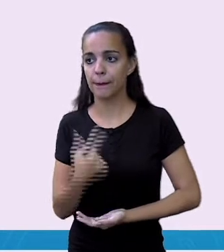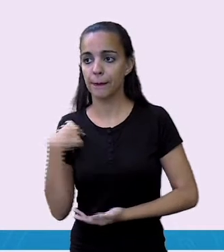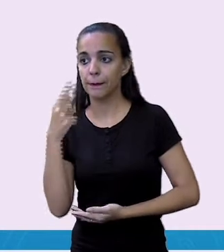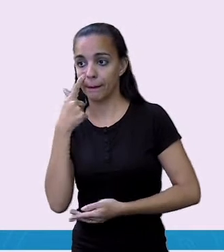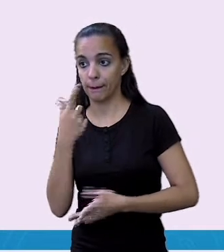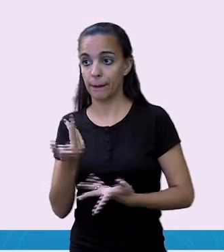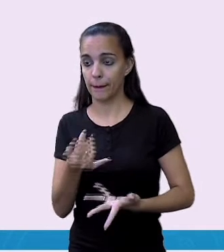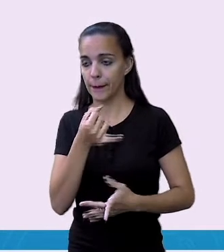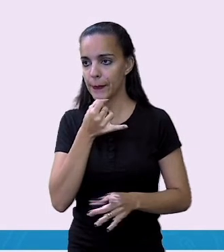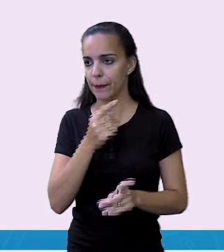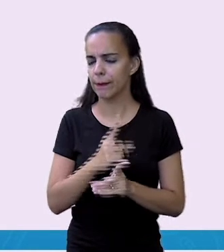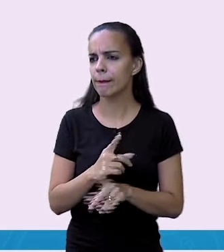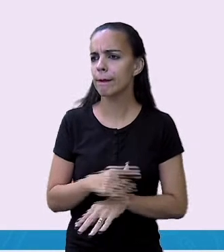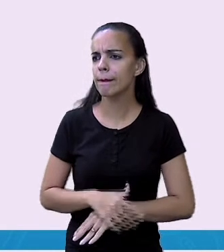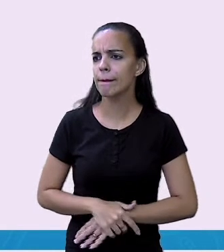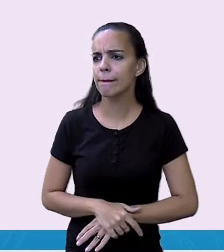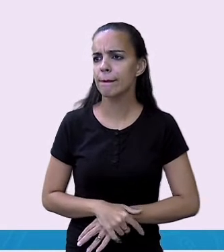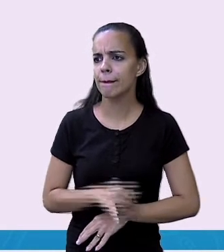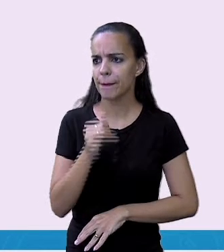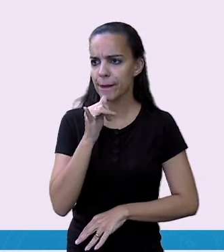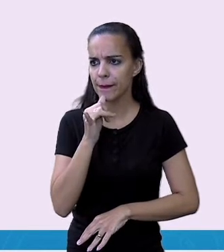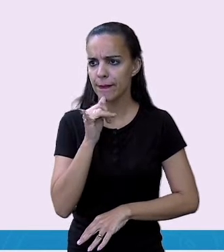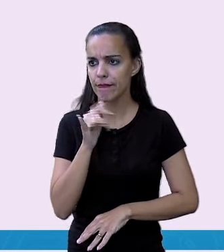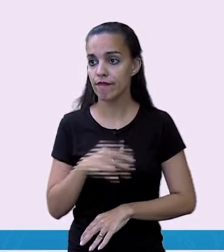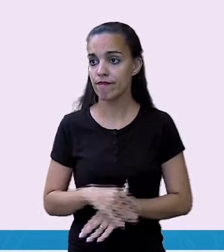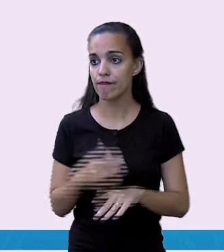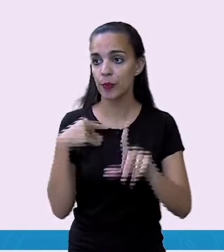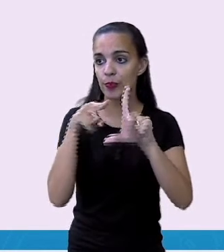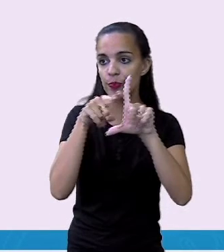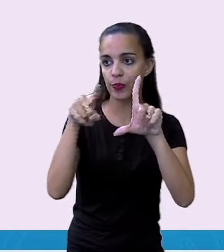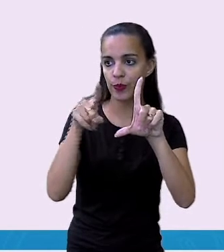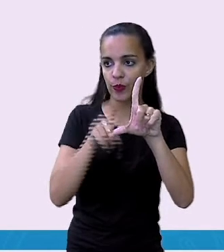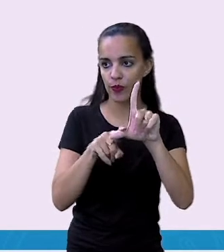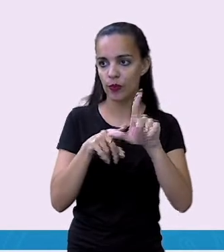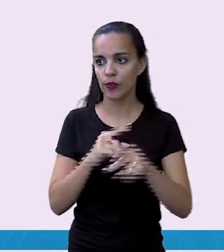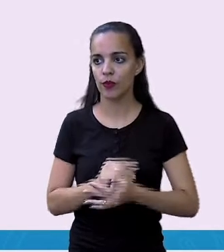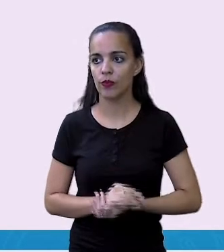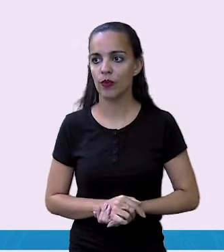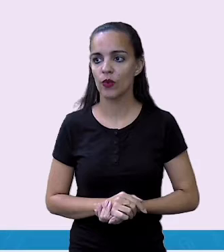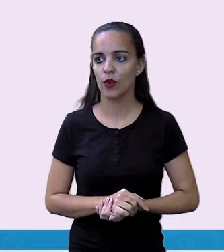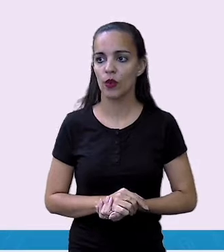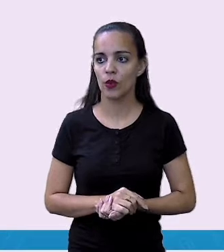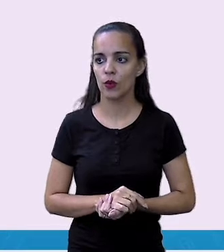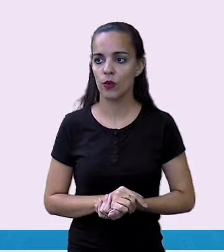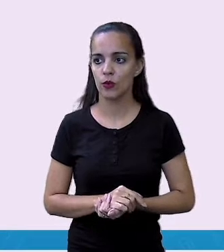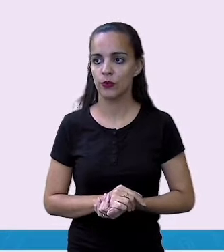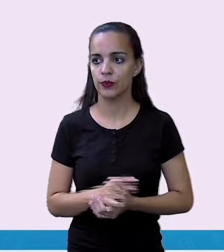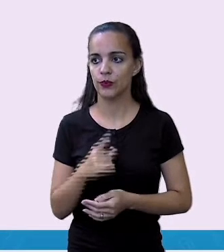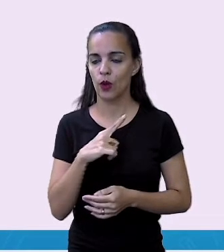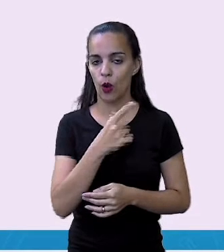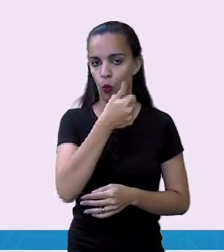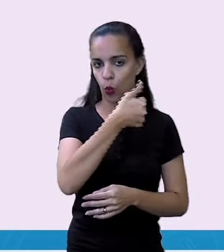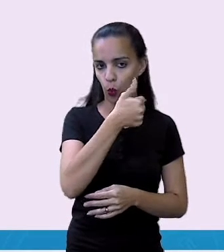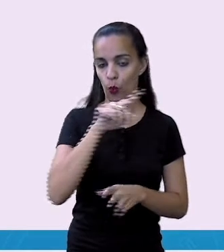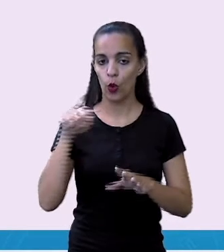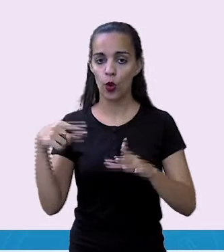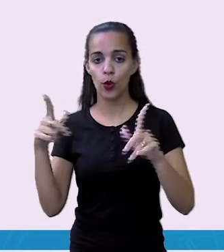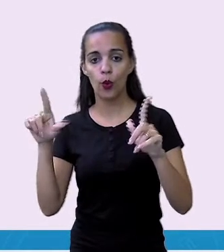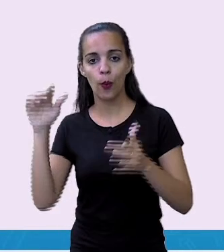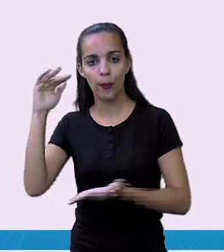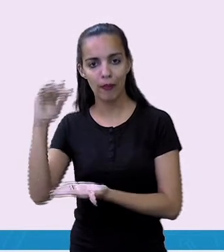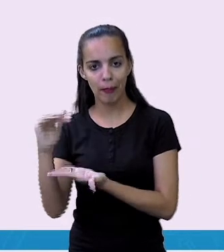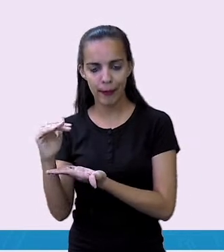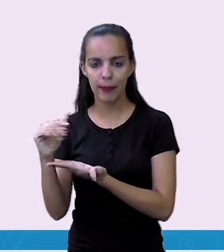Preste atenção. Aqui o meu ângulo, vou chamar de ângulo 1, aqui eu vou chamar de ângulo 2. O